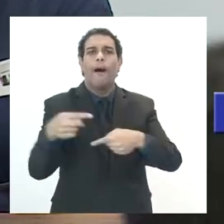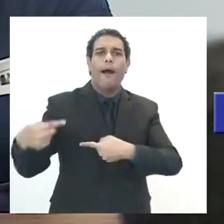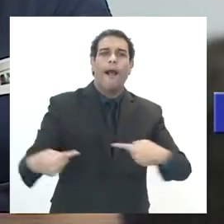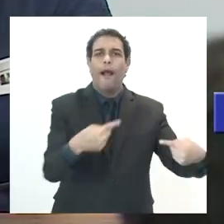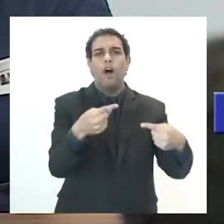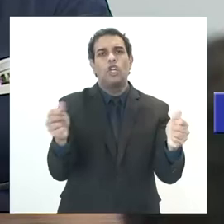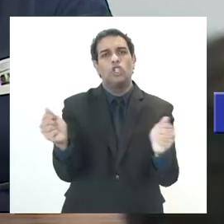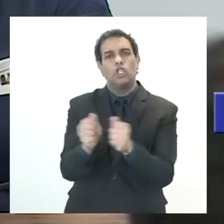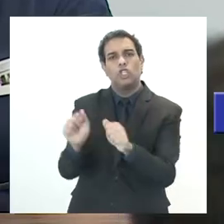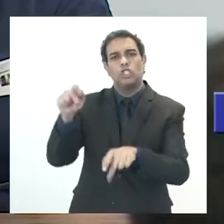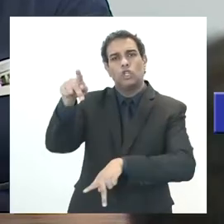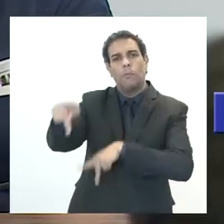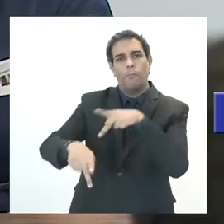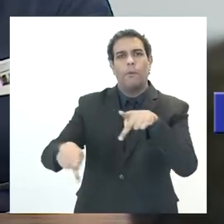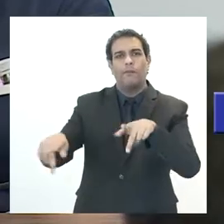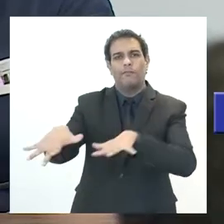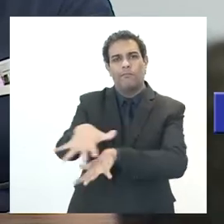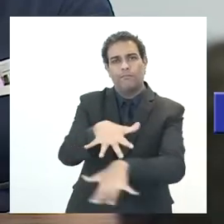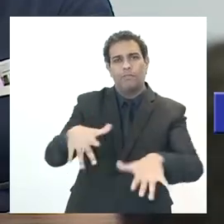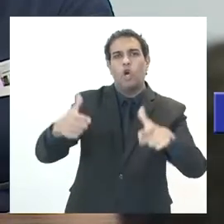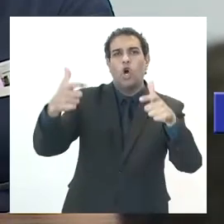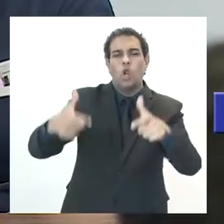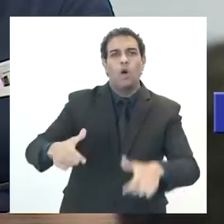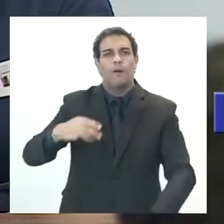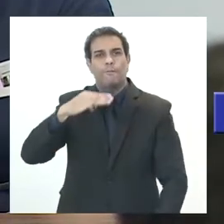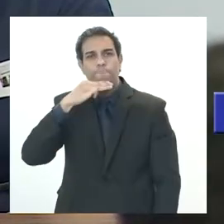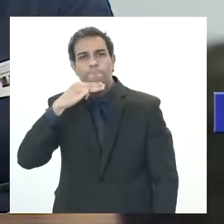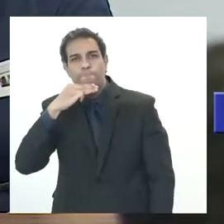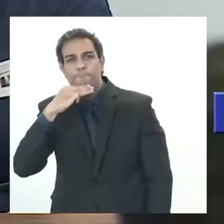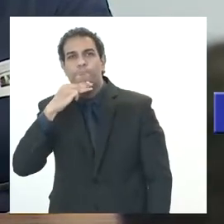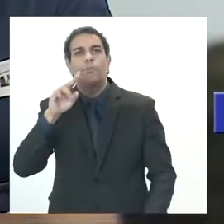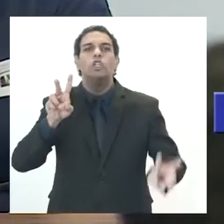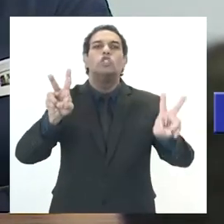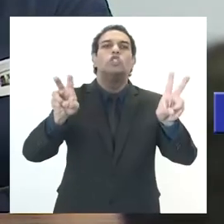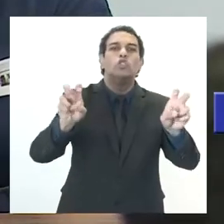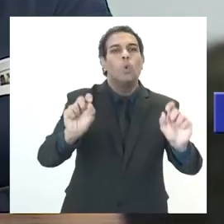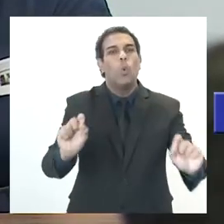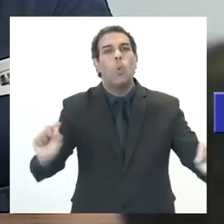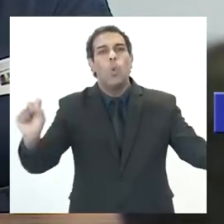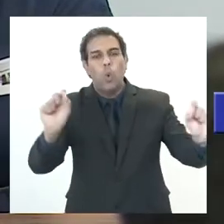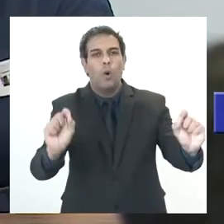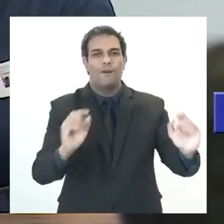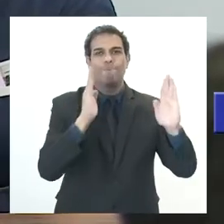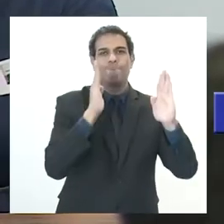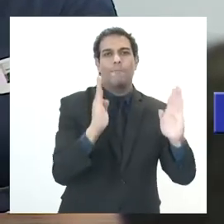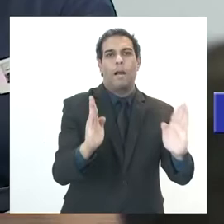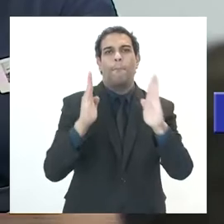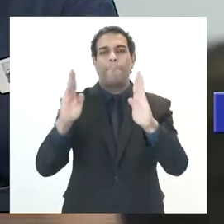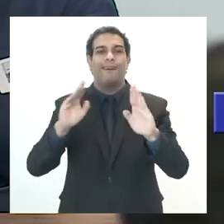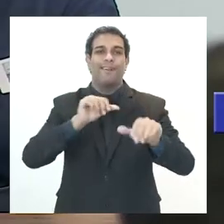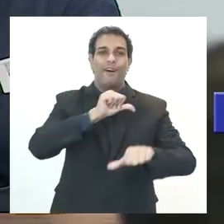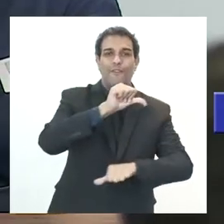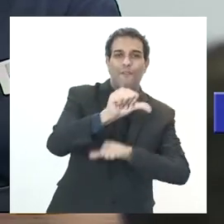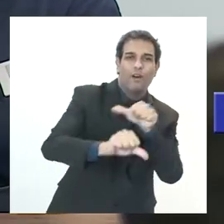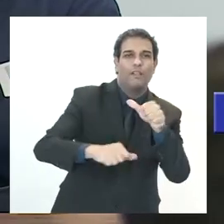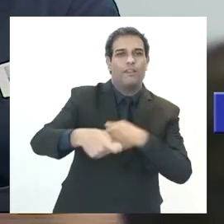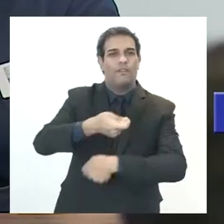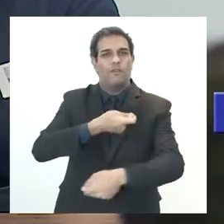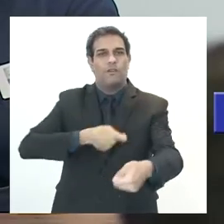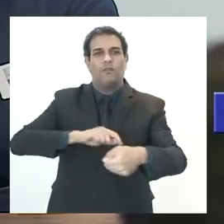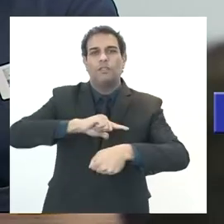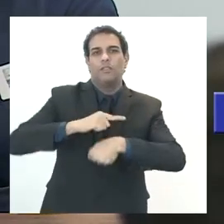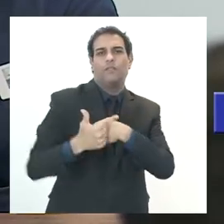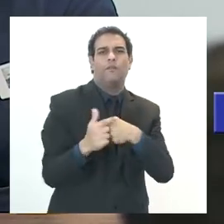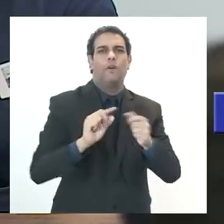também com a população do nosso território ali de Manguinhos Maré sobre os perigos que seria essa reforma administrativa